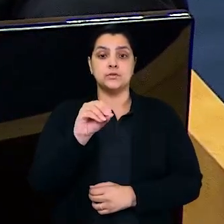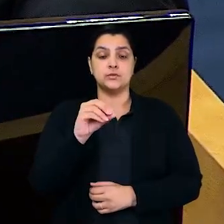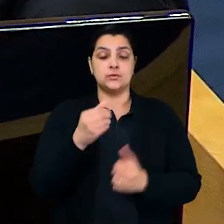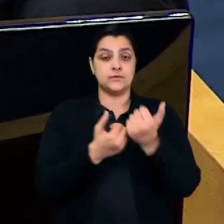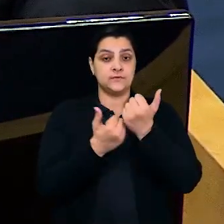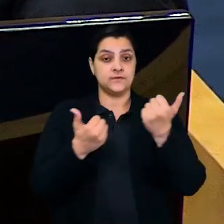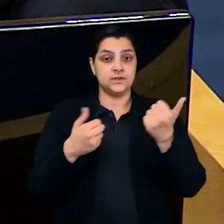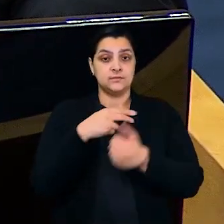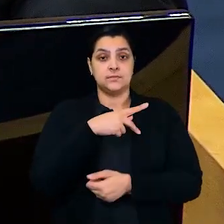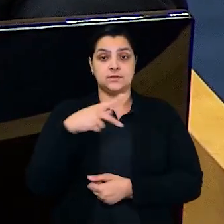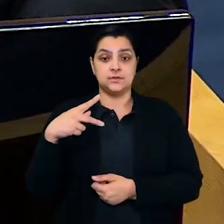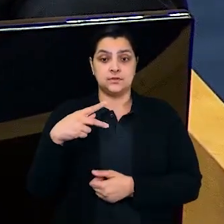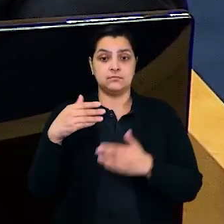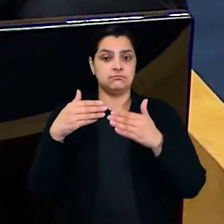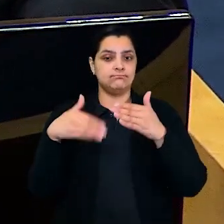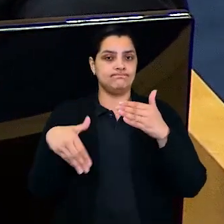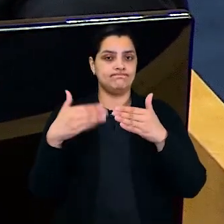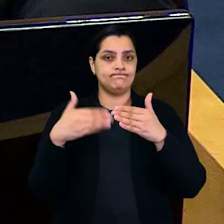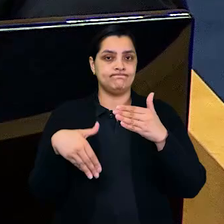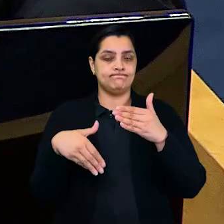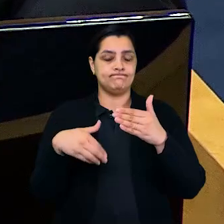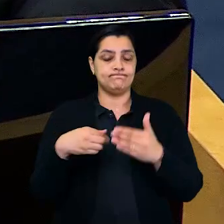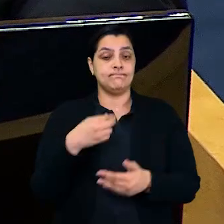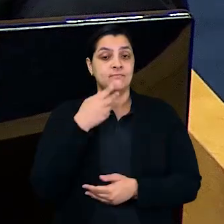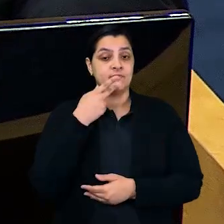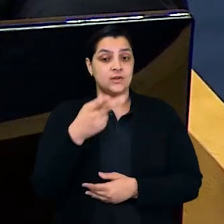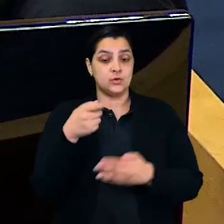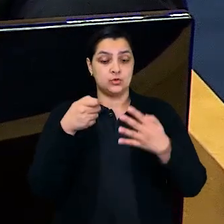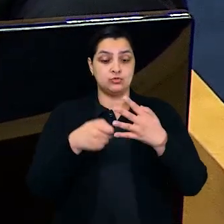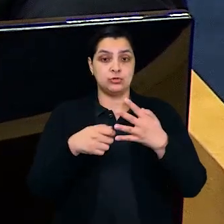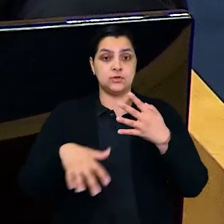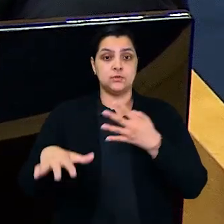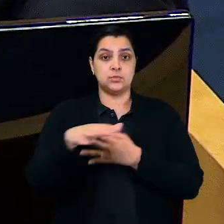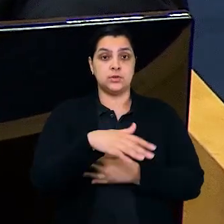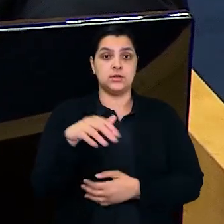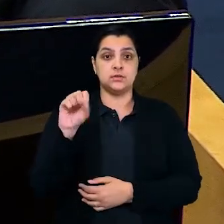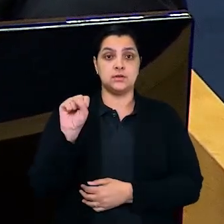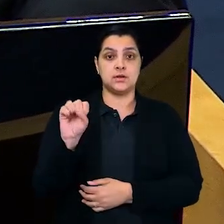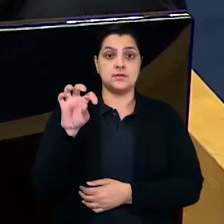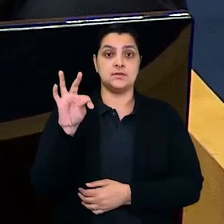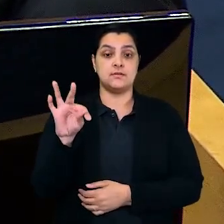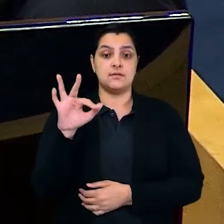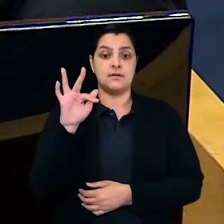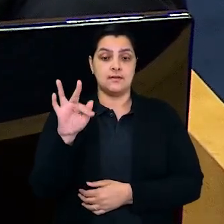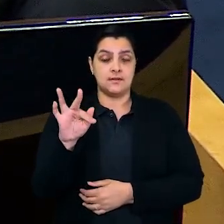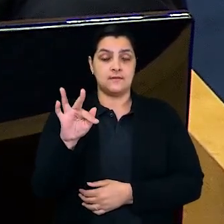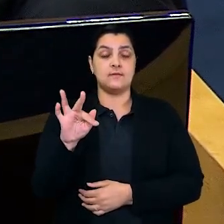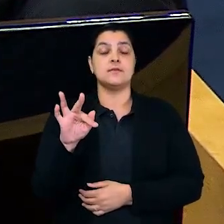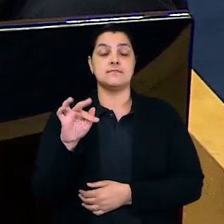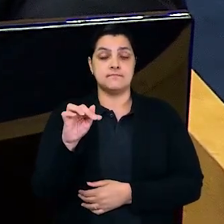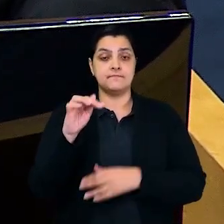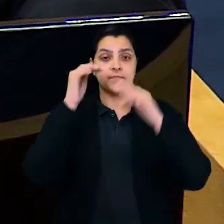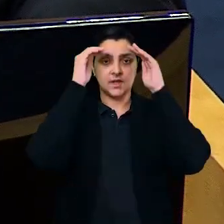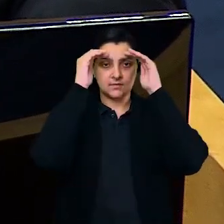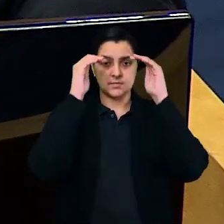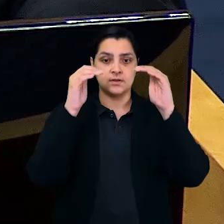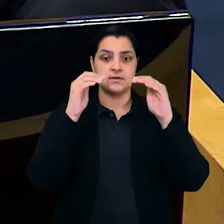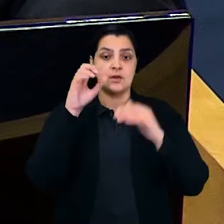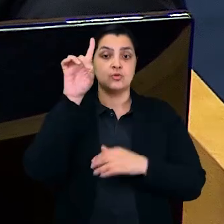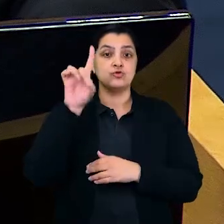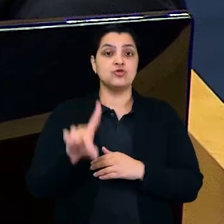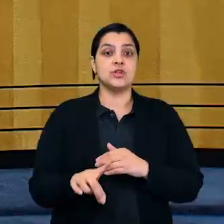Delgado, vice-presidente do TST, abriu divergência. Ele citou jurisprudência do Supremo Tribunal Federal no sentido de respeitar o